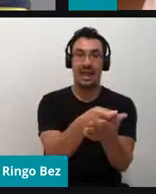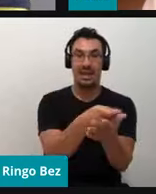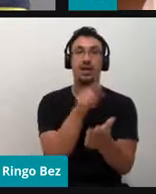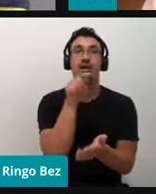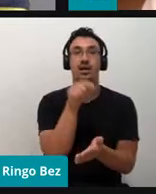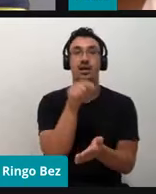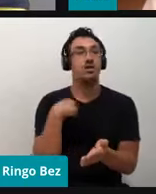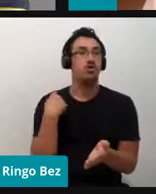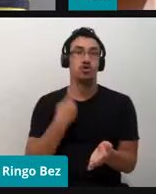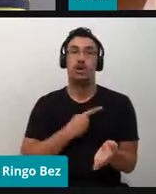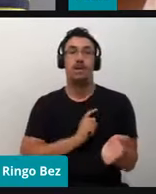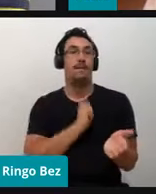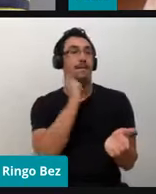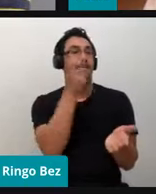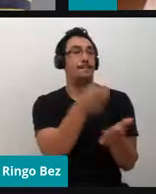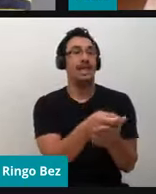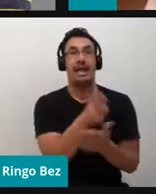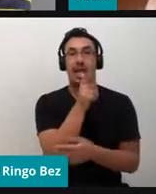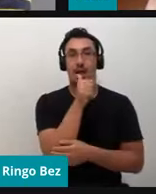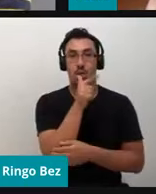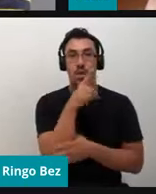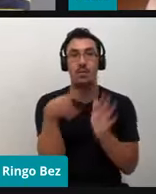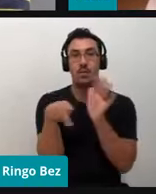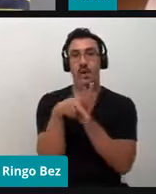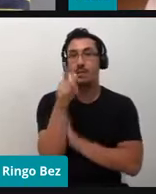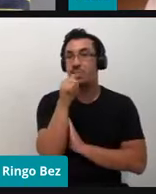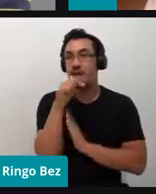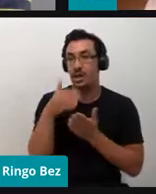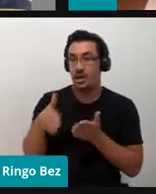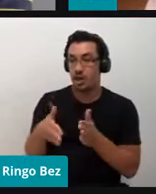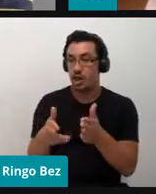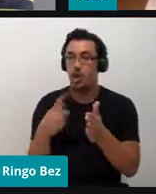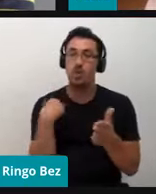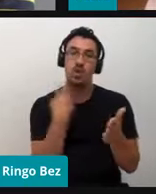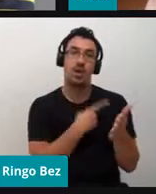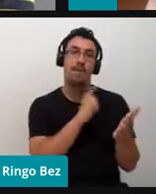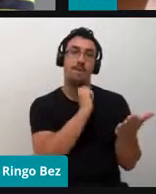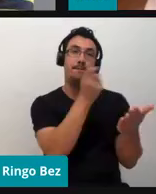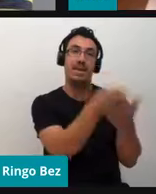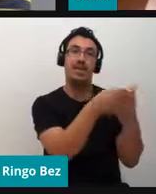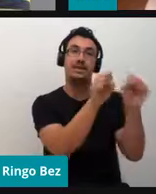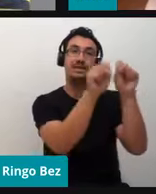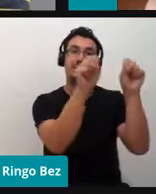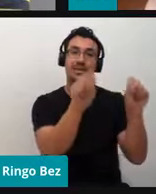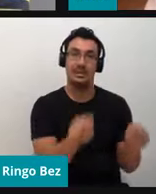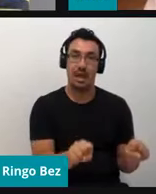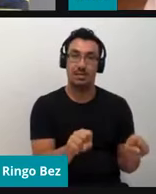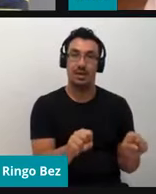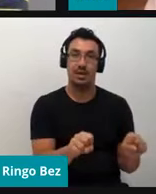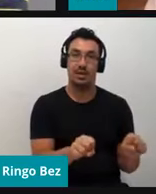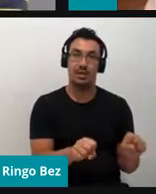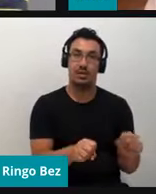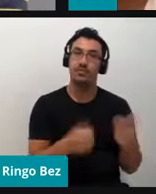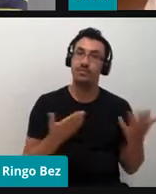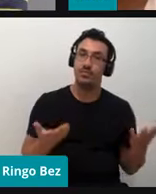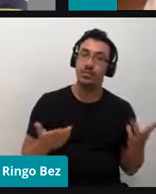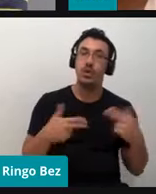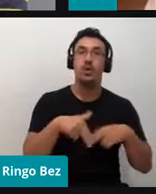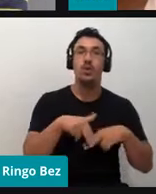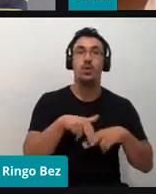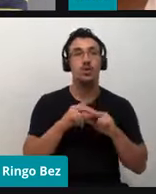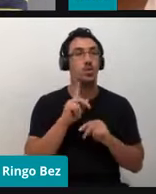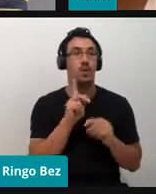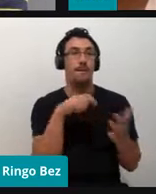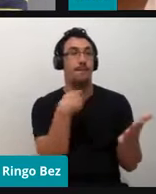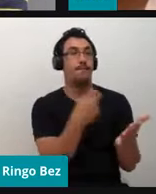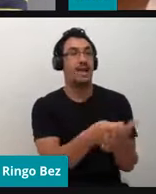está pagando a água que sai do rio, nós estamos pagando o sistema de abastecimento que trouxe a água do rio até a nossa casa. Mas nós não estamos pagando a água